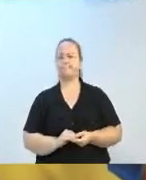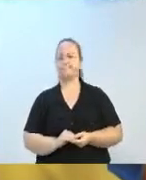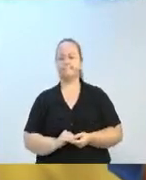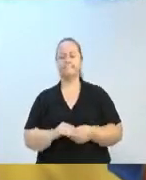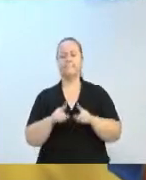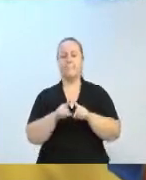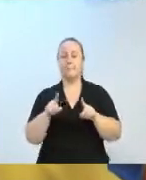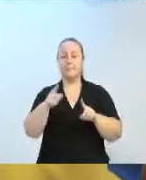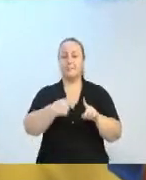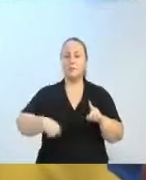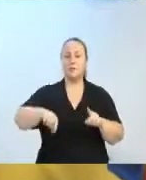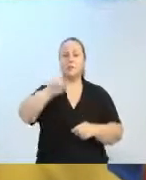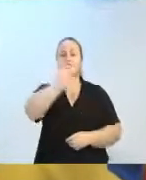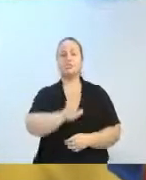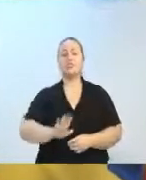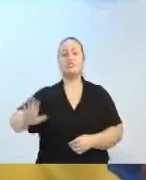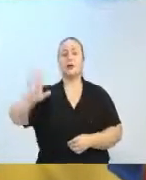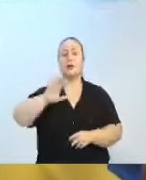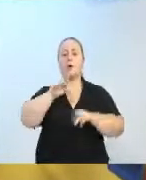atenuar, para se